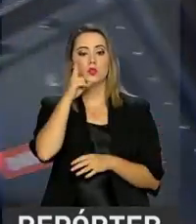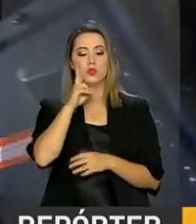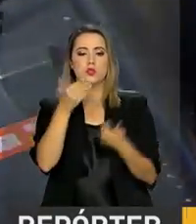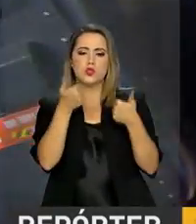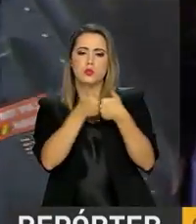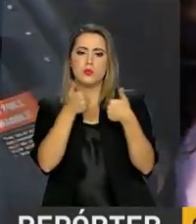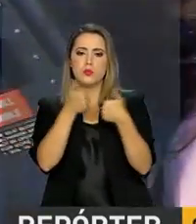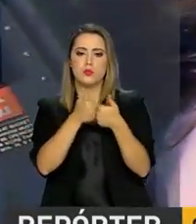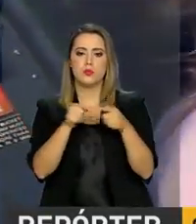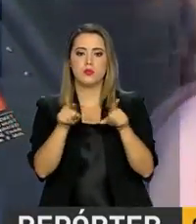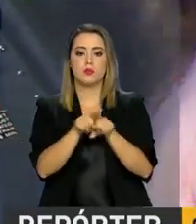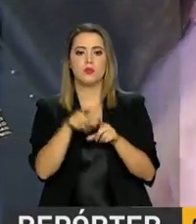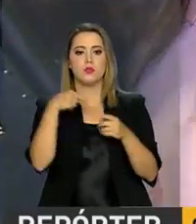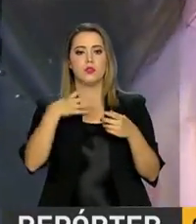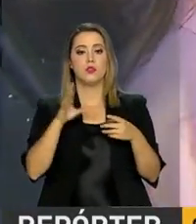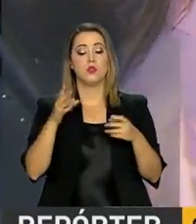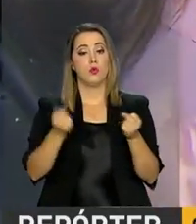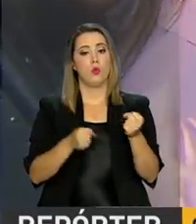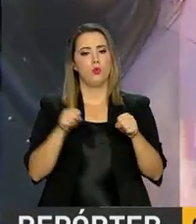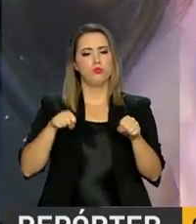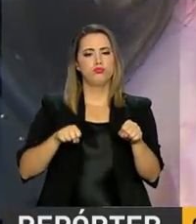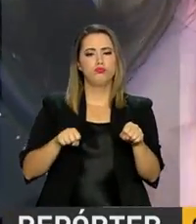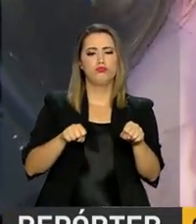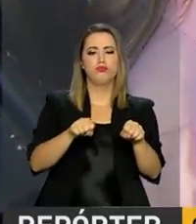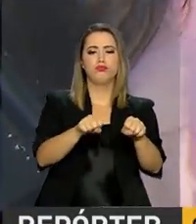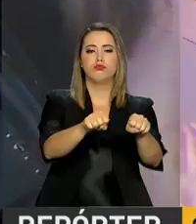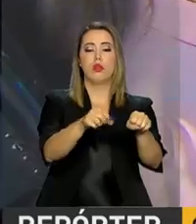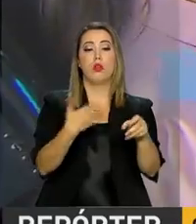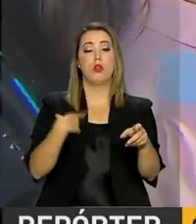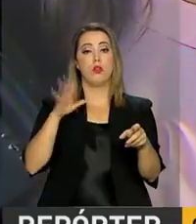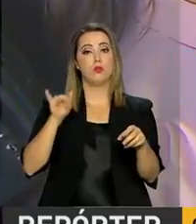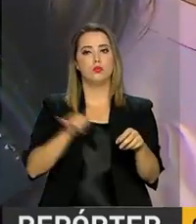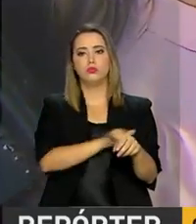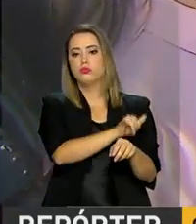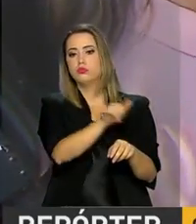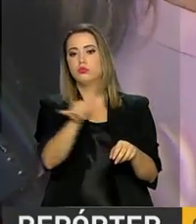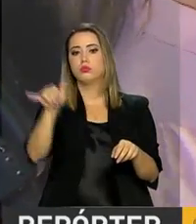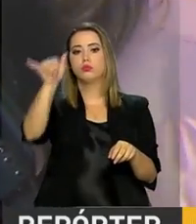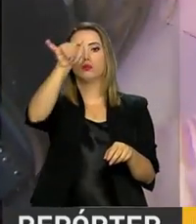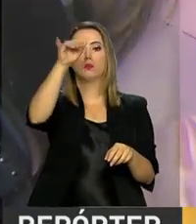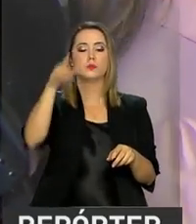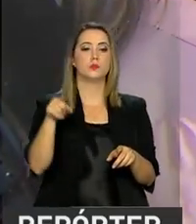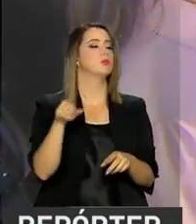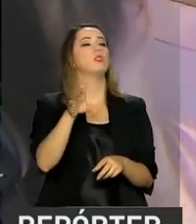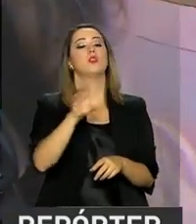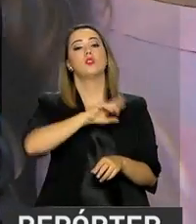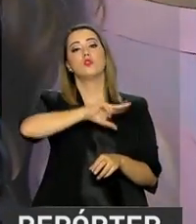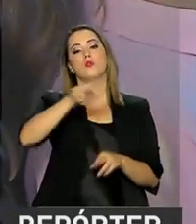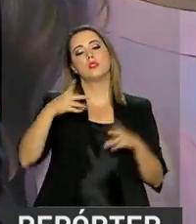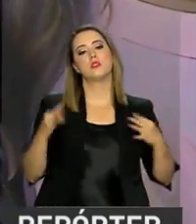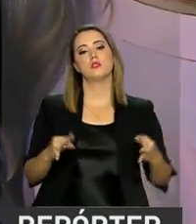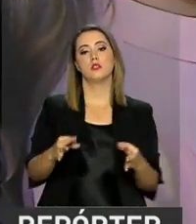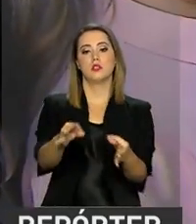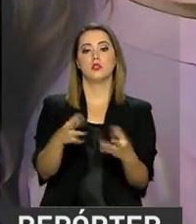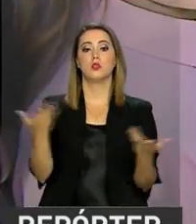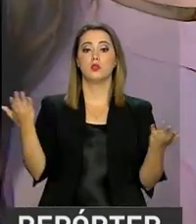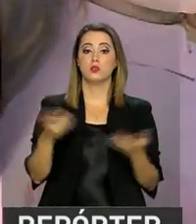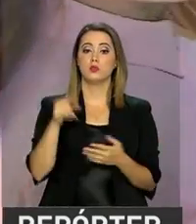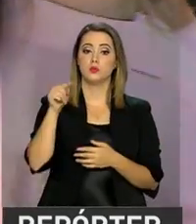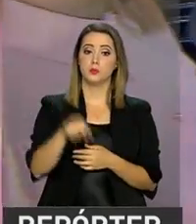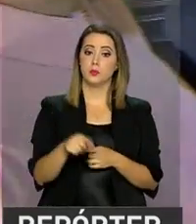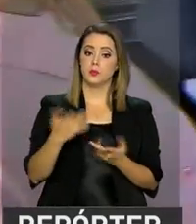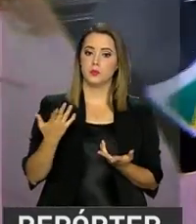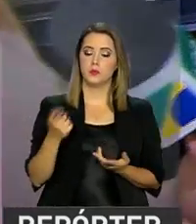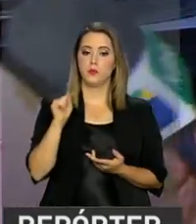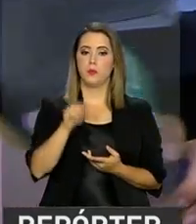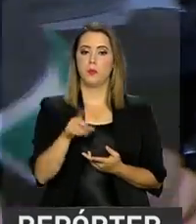de perto o cockpit de um caça que será usado pela Força Aérea Brasileira. E não falta tecnologia no Gripen NG.